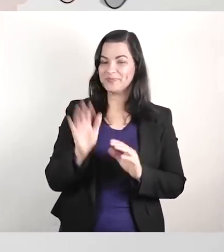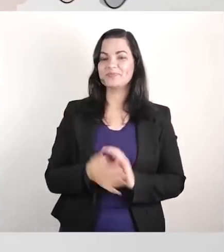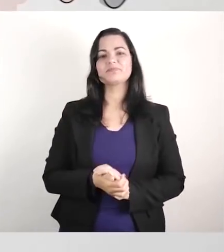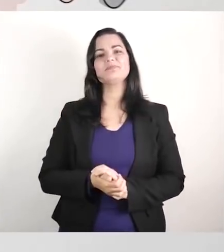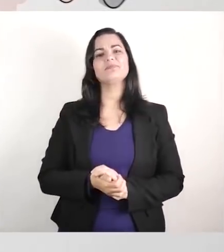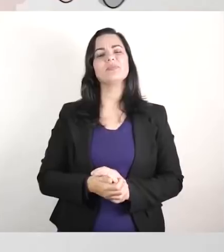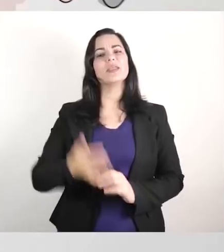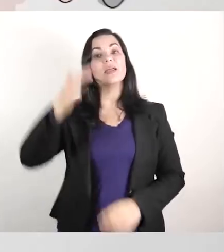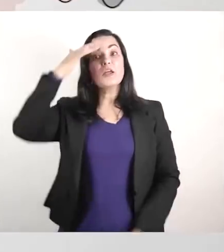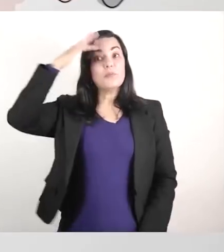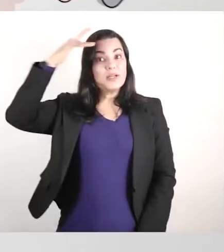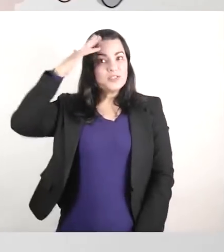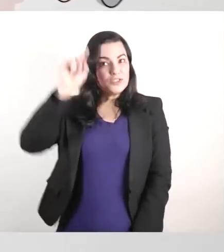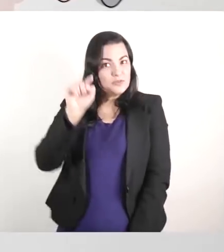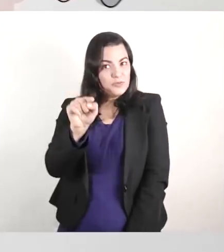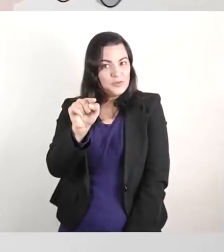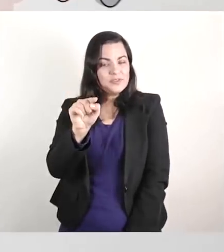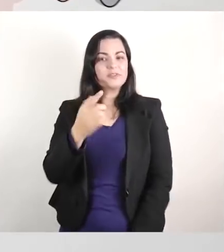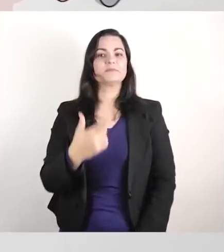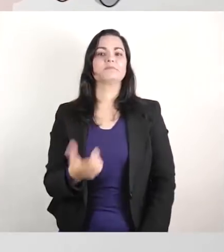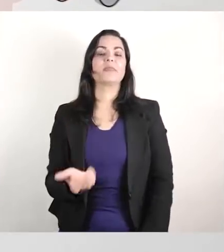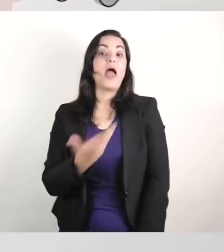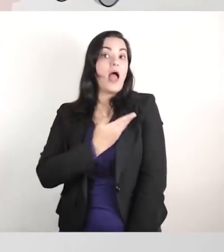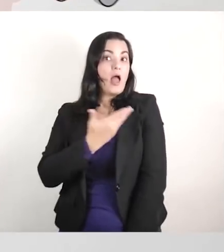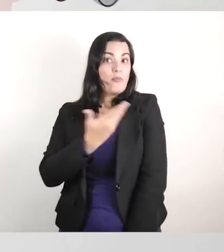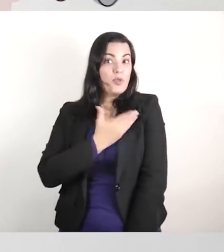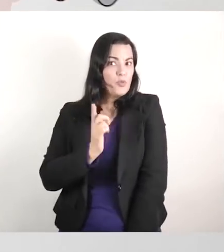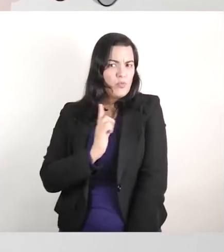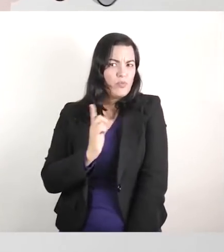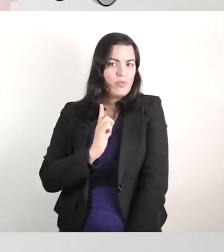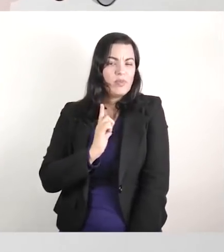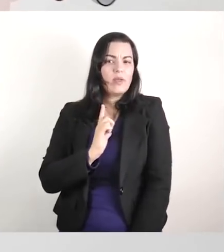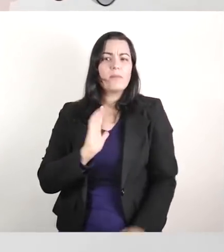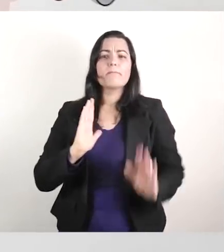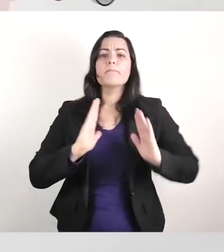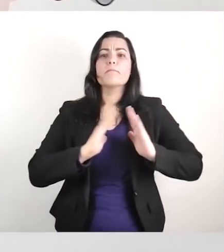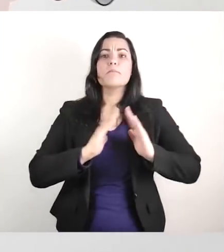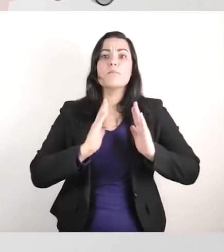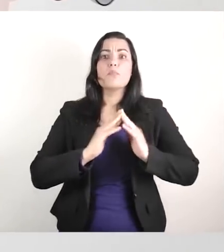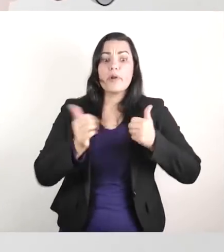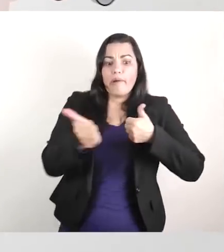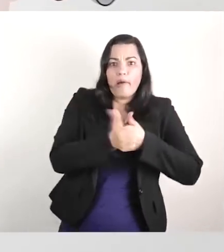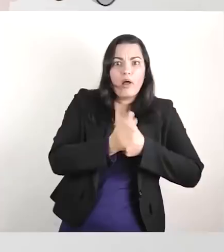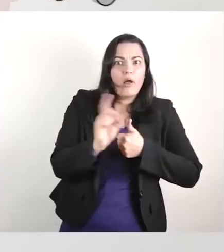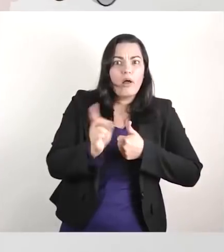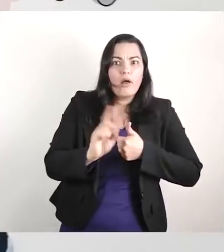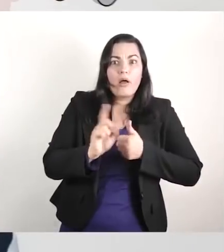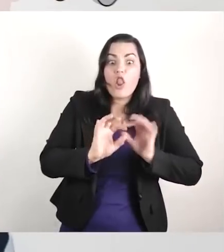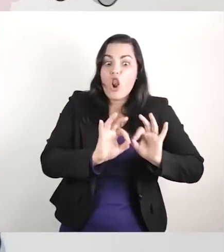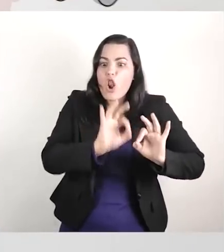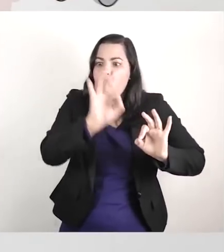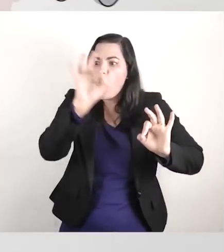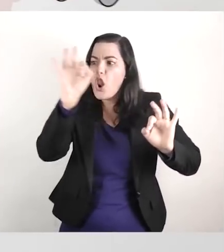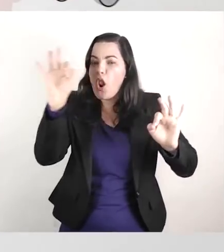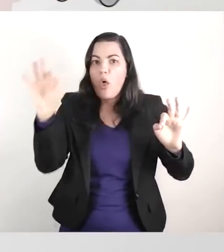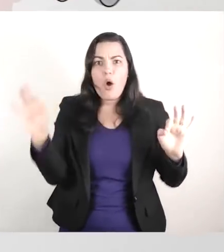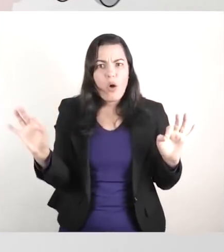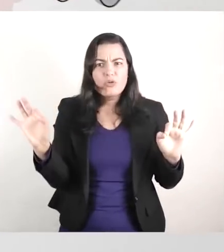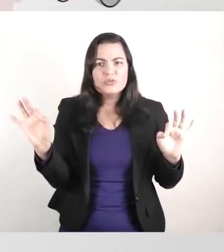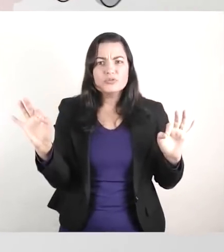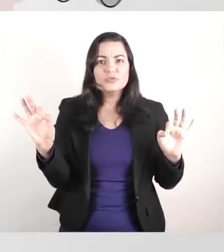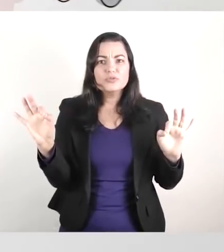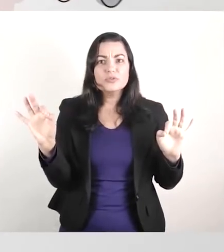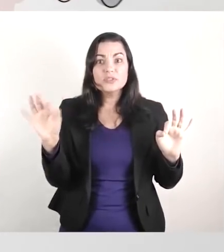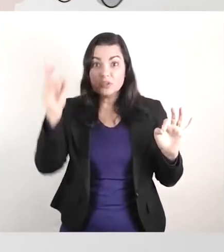Imagine que você tem um amigo ou uma amiga morando do outro lado do Oceano Atlântico,